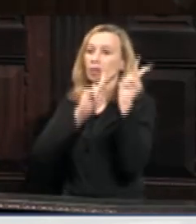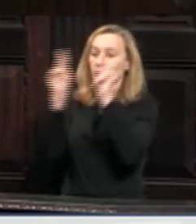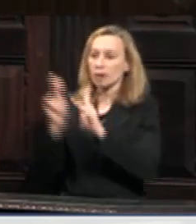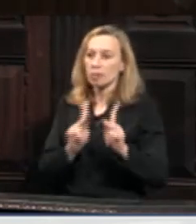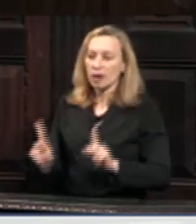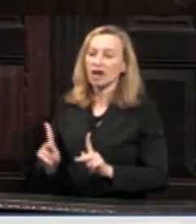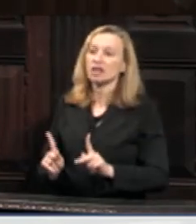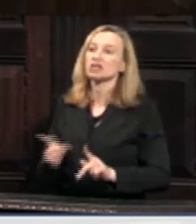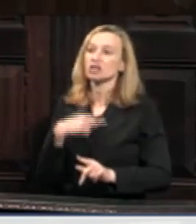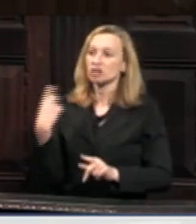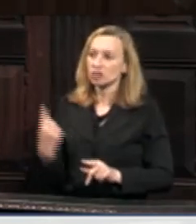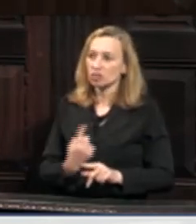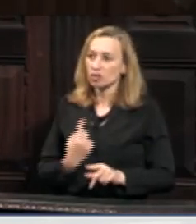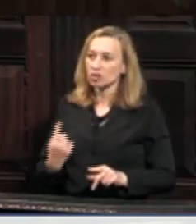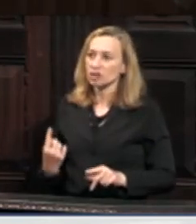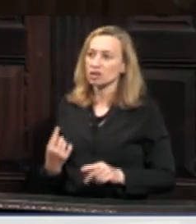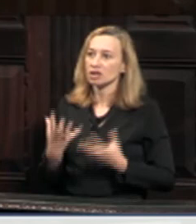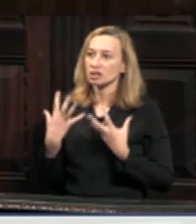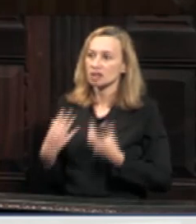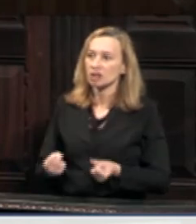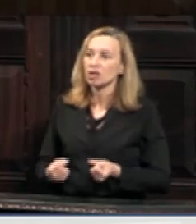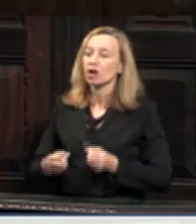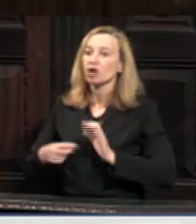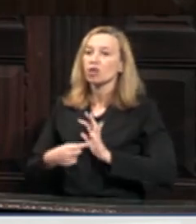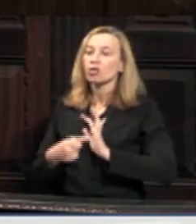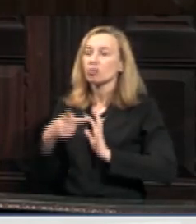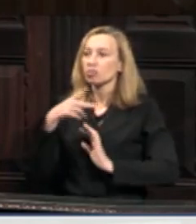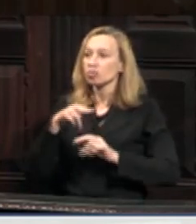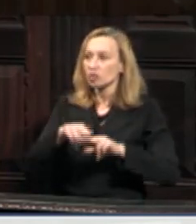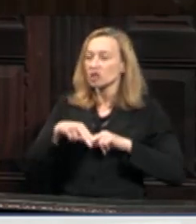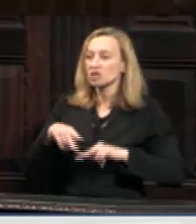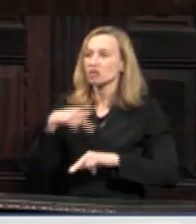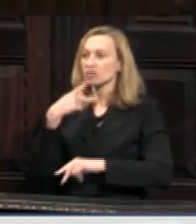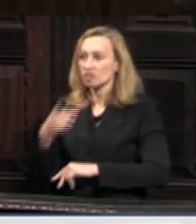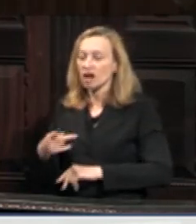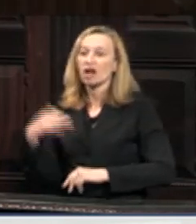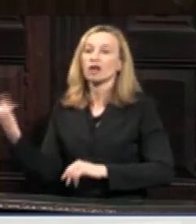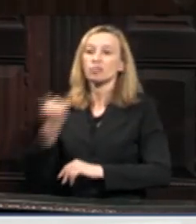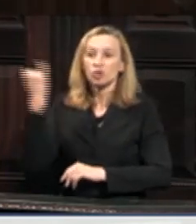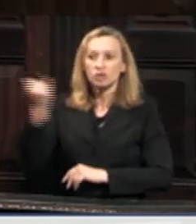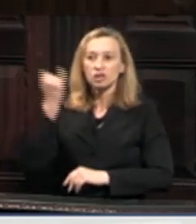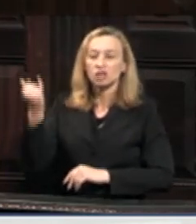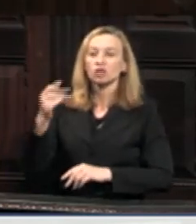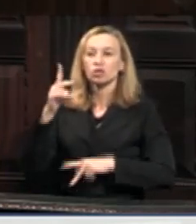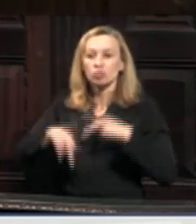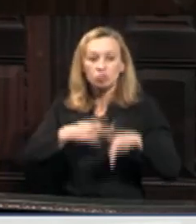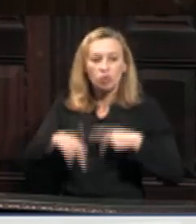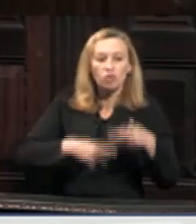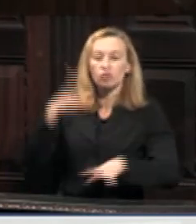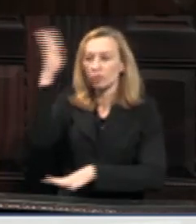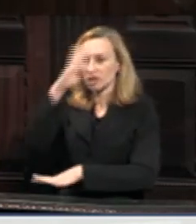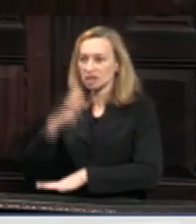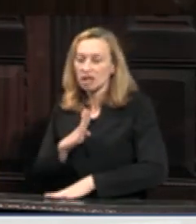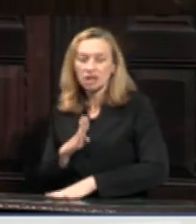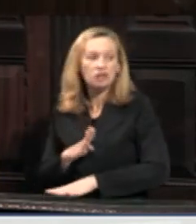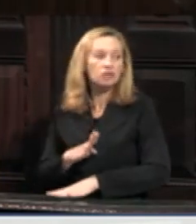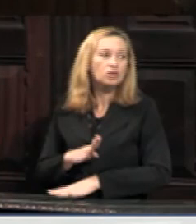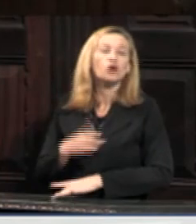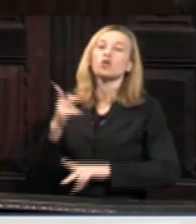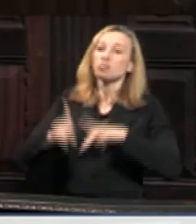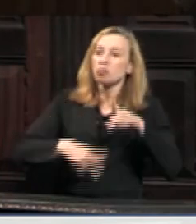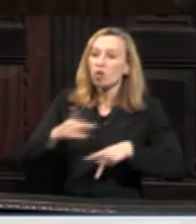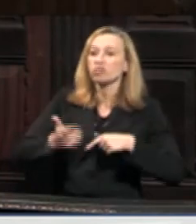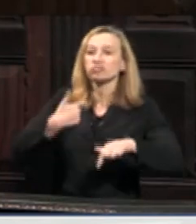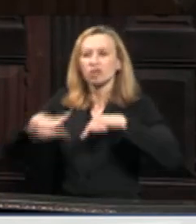o que nós defendemos. Por isso, faço aqui esse pronunciamento. É muito importante que a sociedade brasileira, esse povo criativo, esse povo